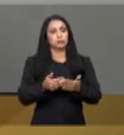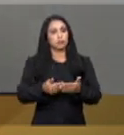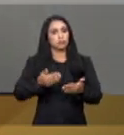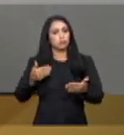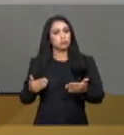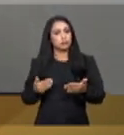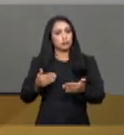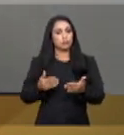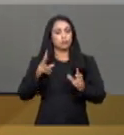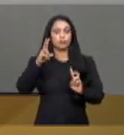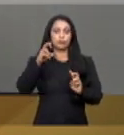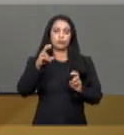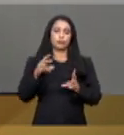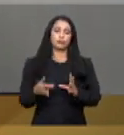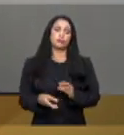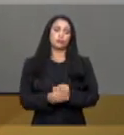aspas.